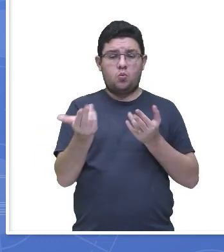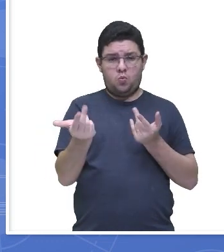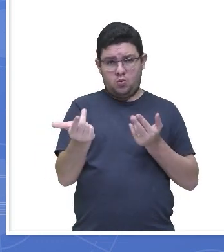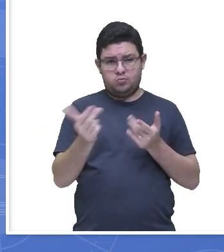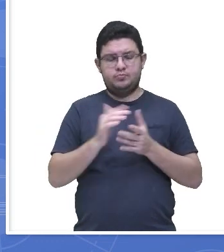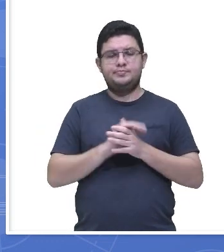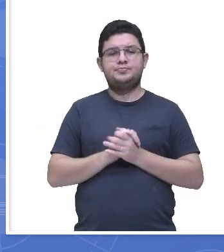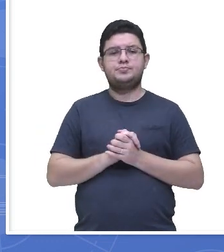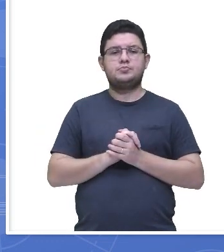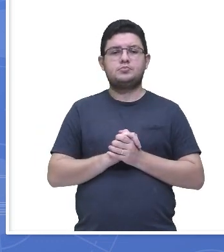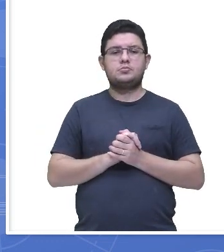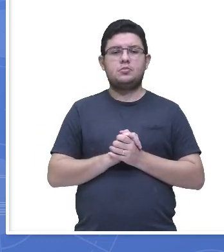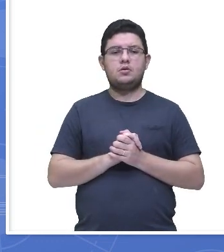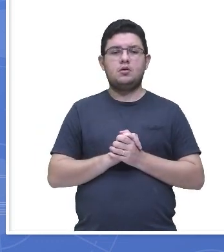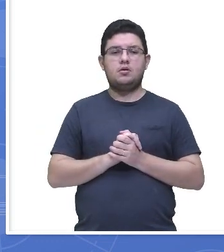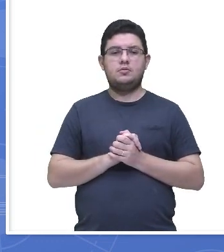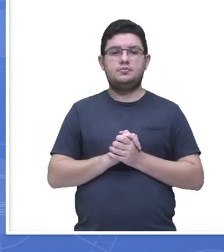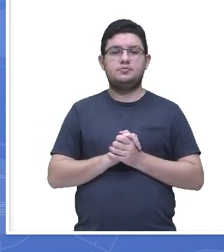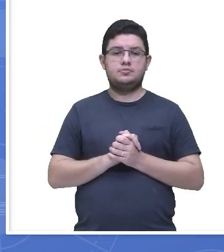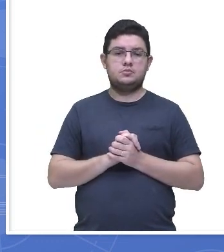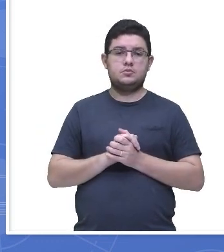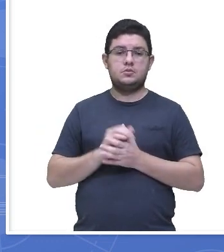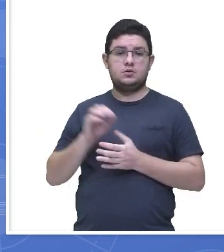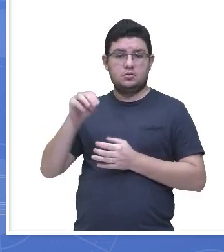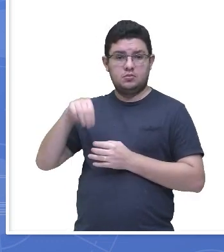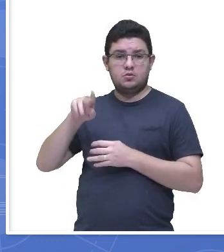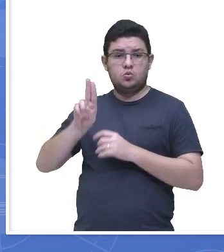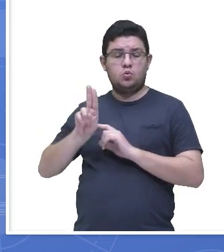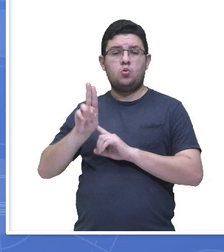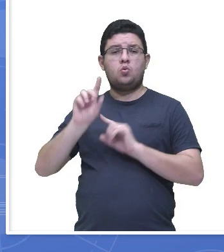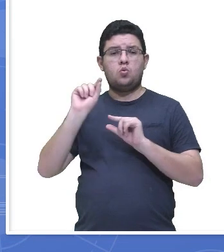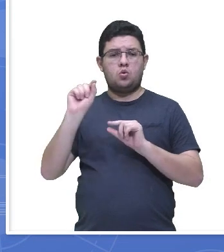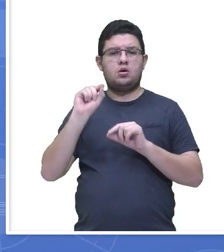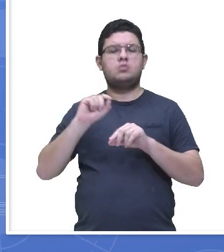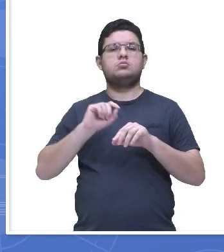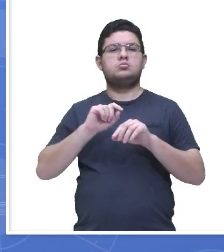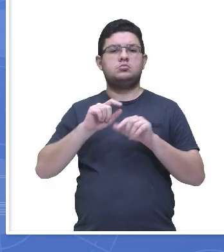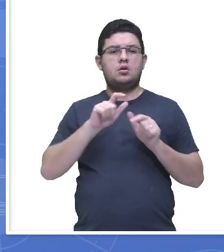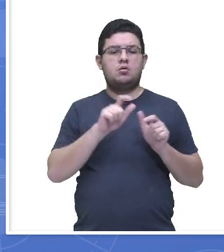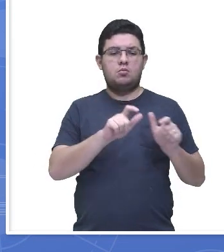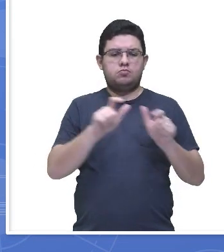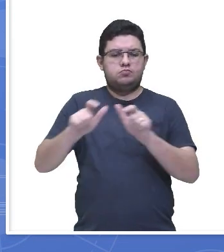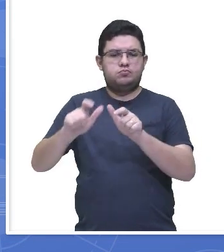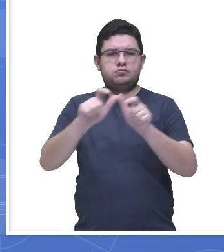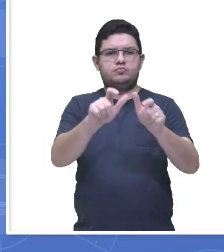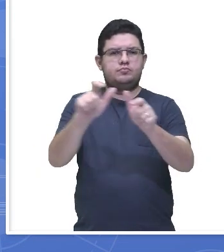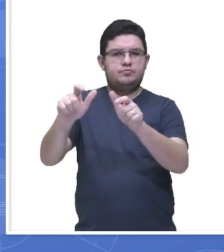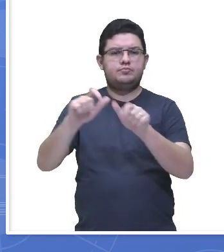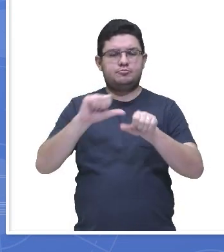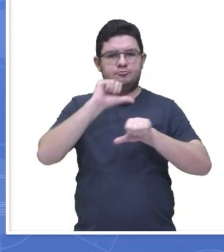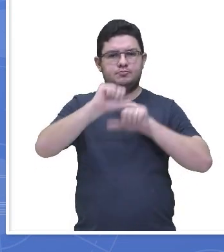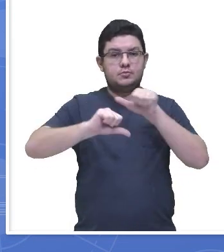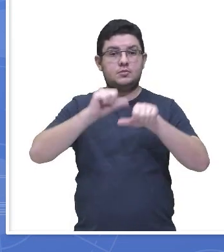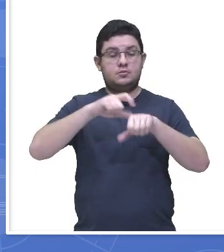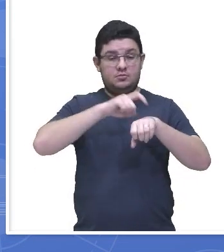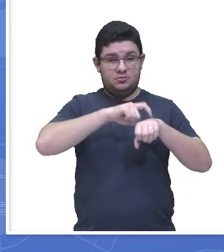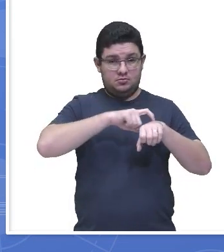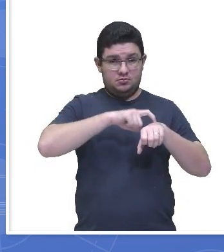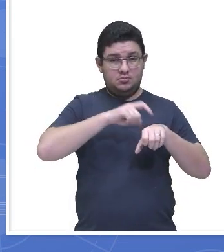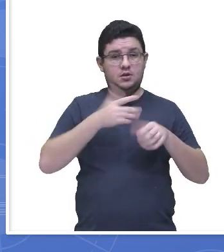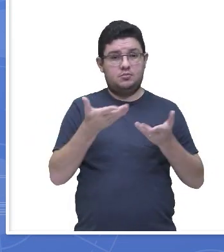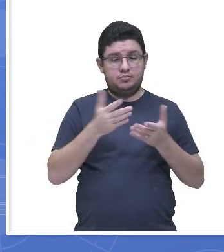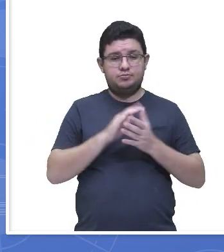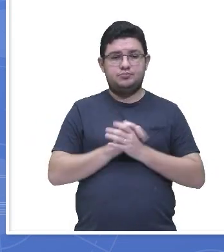uniforme, a variação, a posição varia com o tempo. Ou seja, ela é representada por uma função do